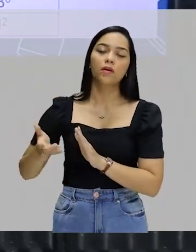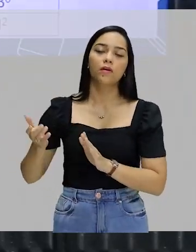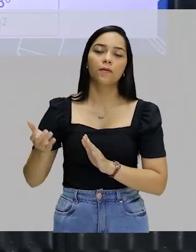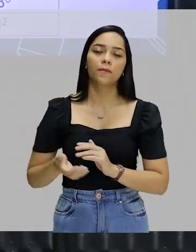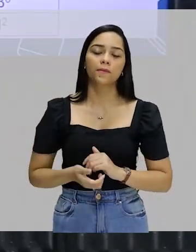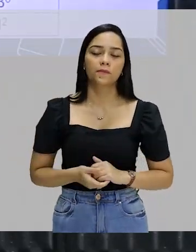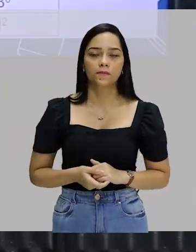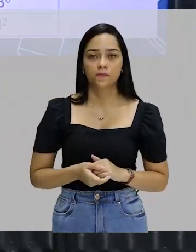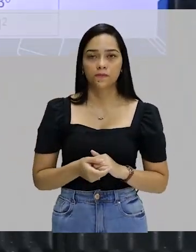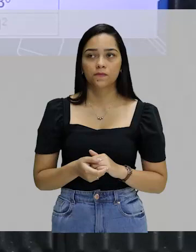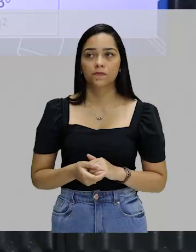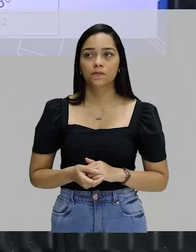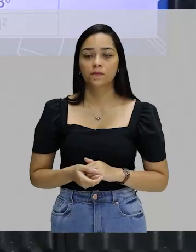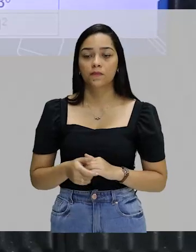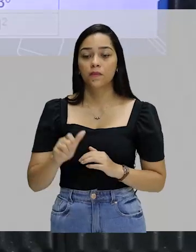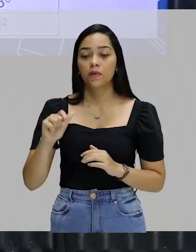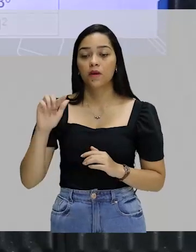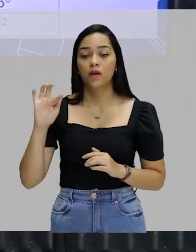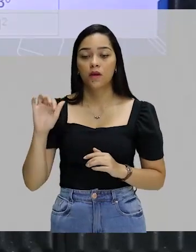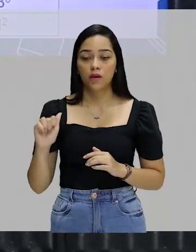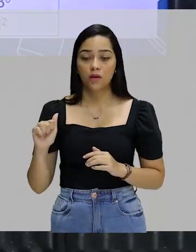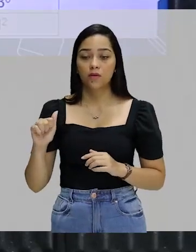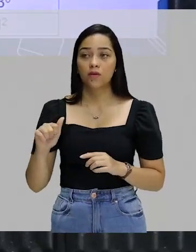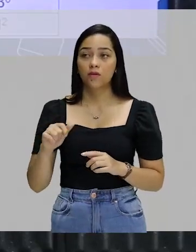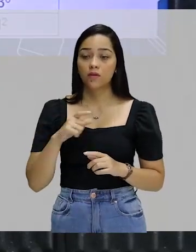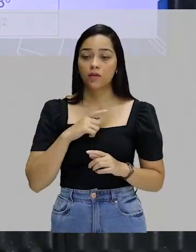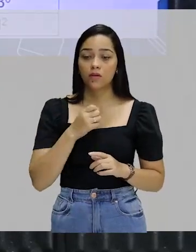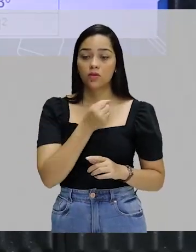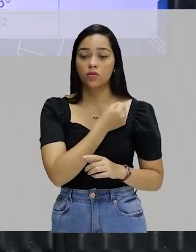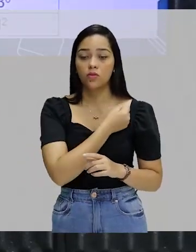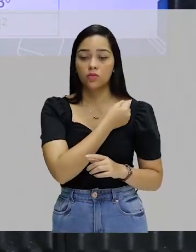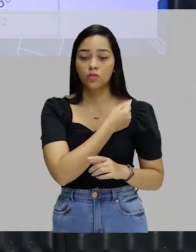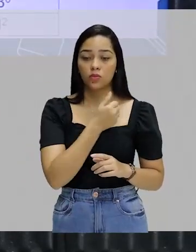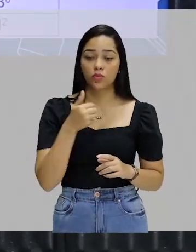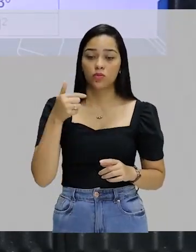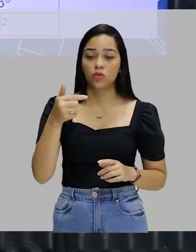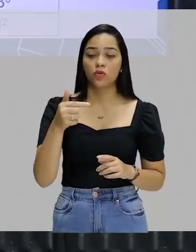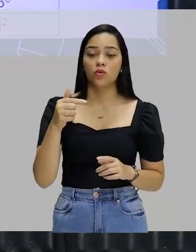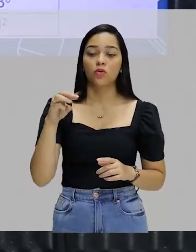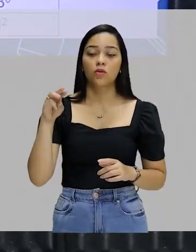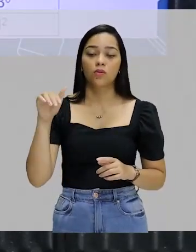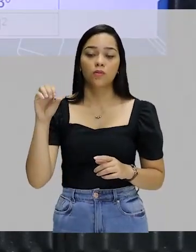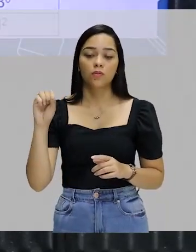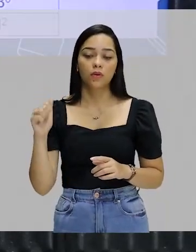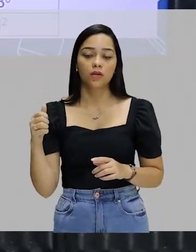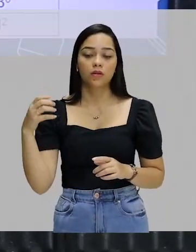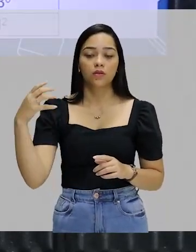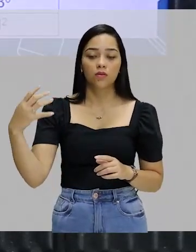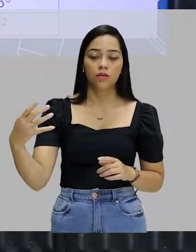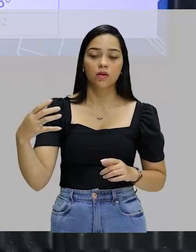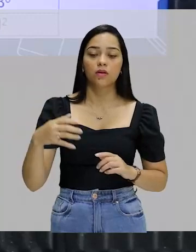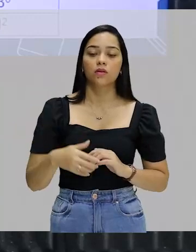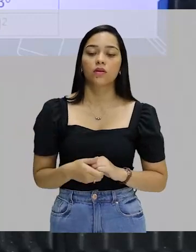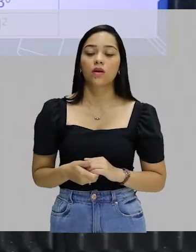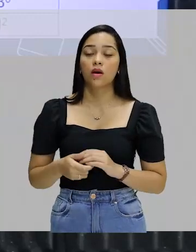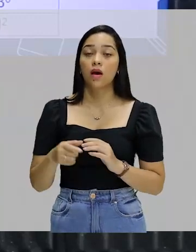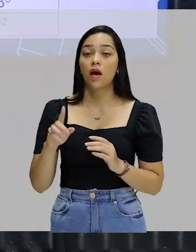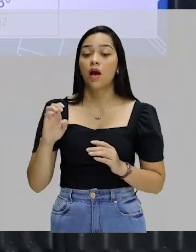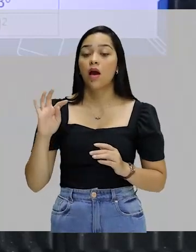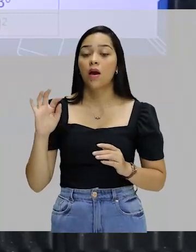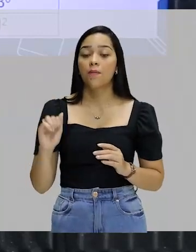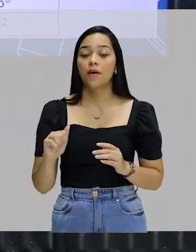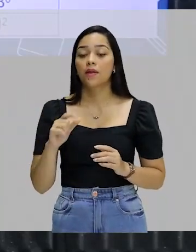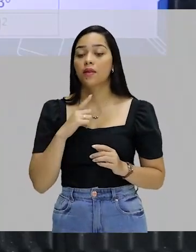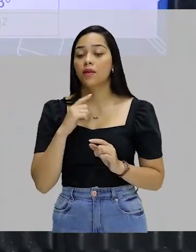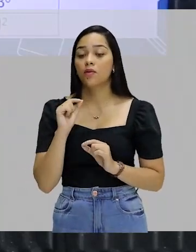né? A partícula alfa, né, ela tem número atômico 2, massa 4. A partícula beta, né, ela vai